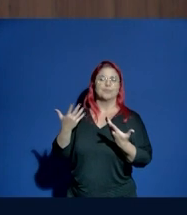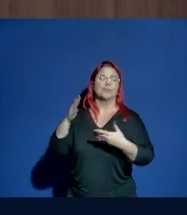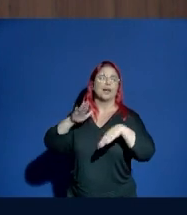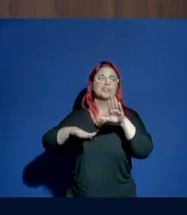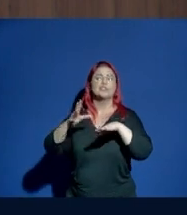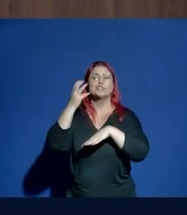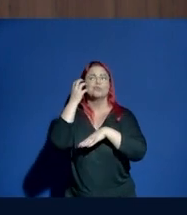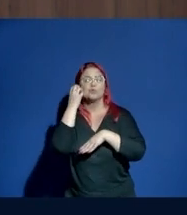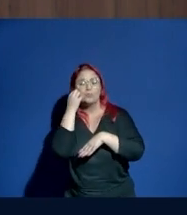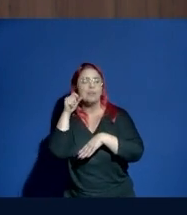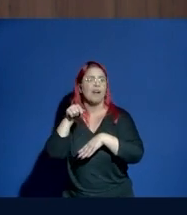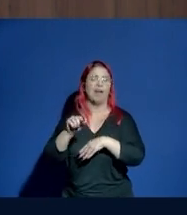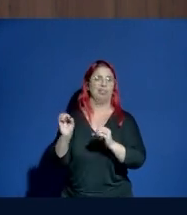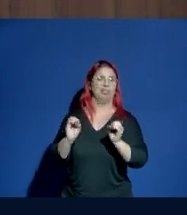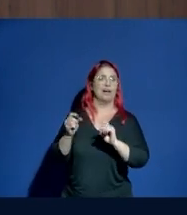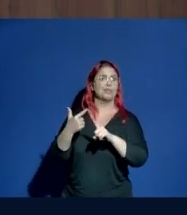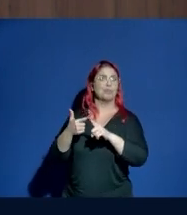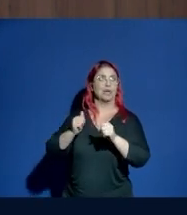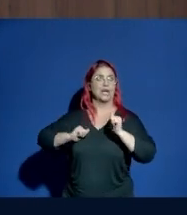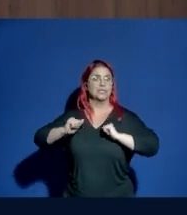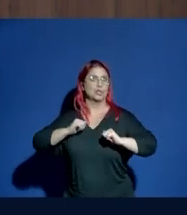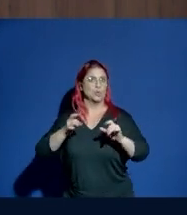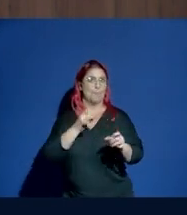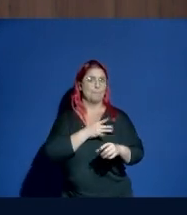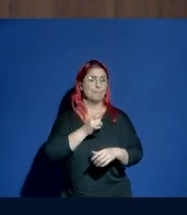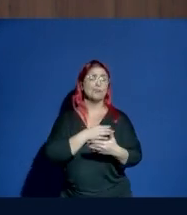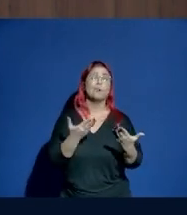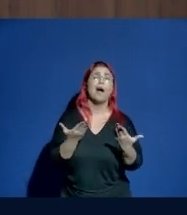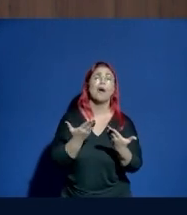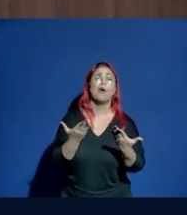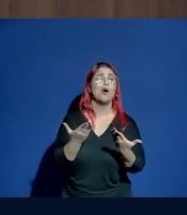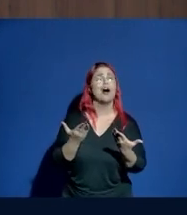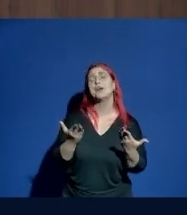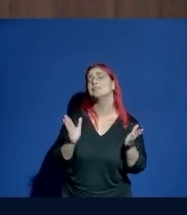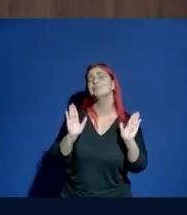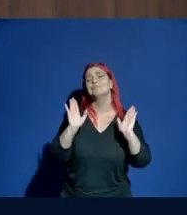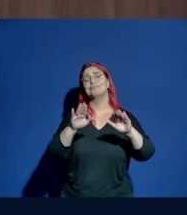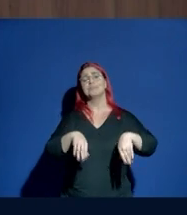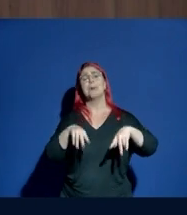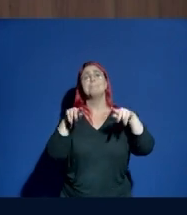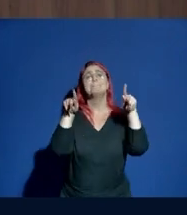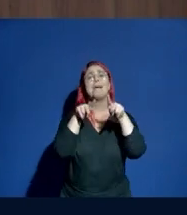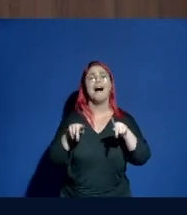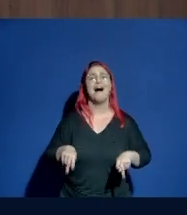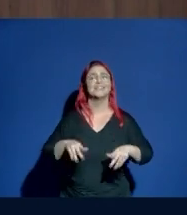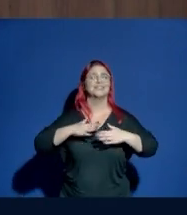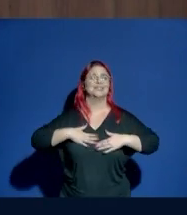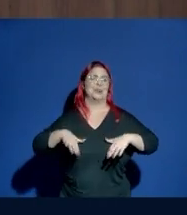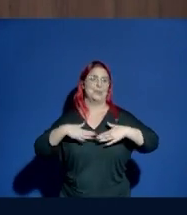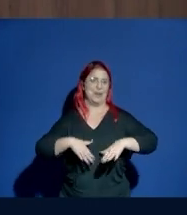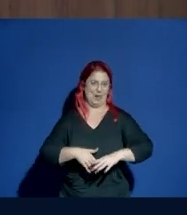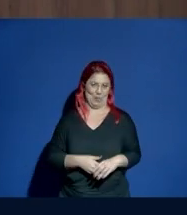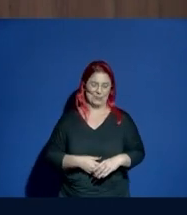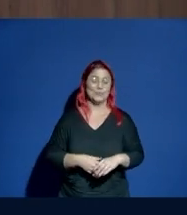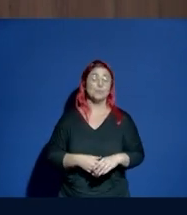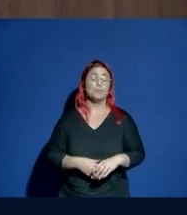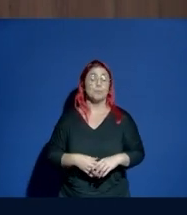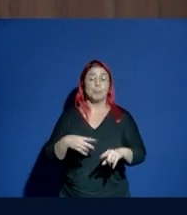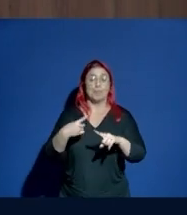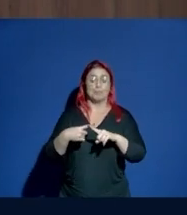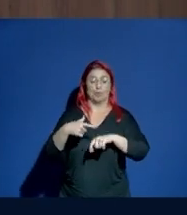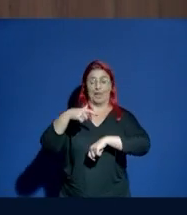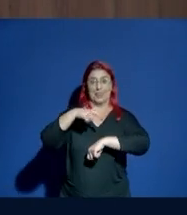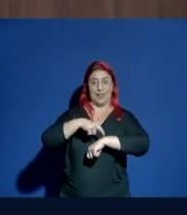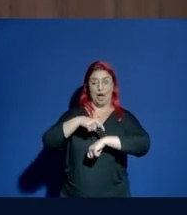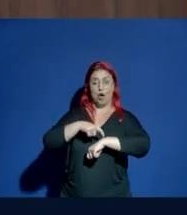um ficava um pouco ansioso aí hoje em dia é Paz tranquilidade isso mostra que no momento em que nós deixamos